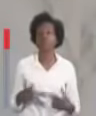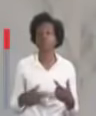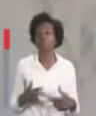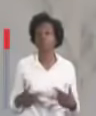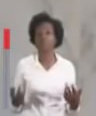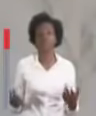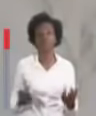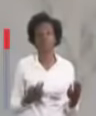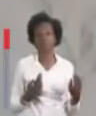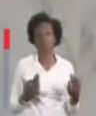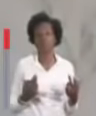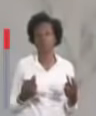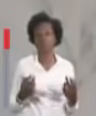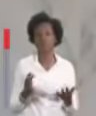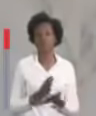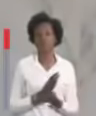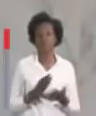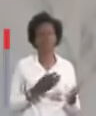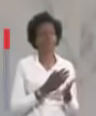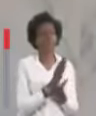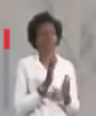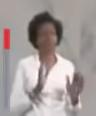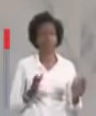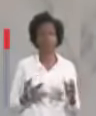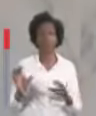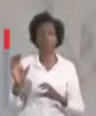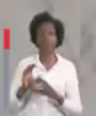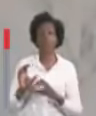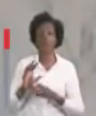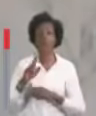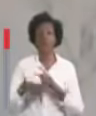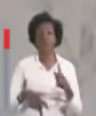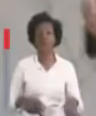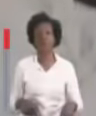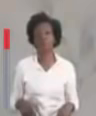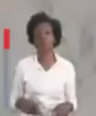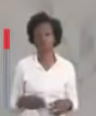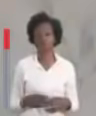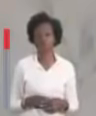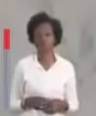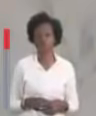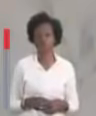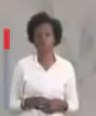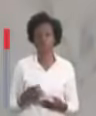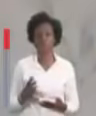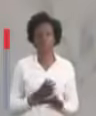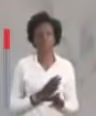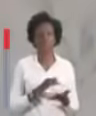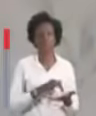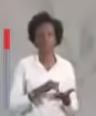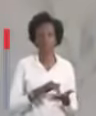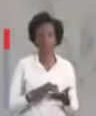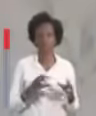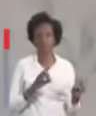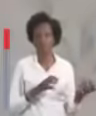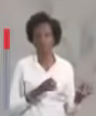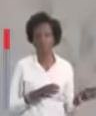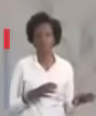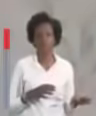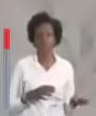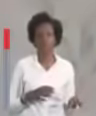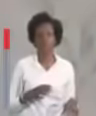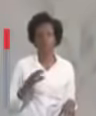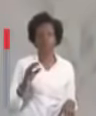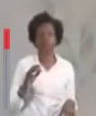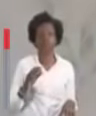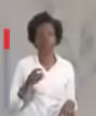que já estão lecionando muito já foram aprovados em concursos públicos né E tem secretarias de educação que não compreendem